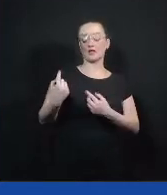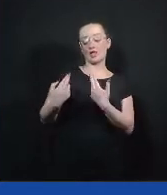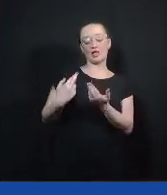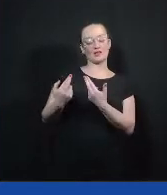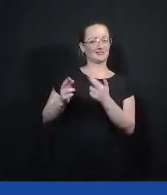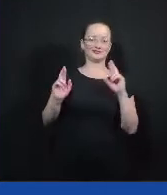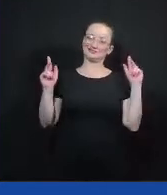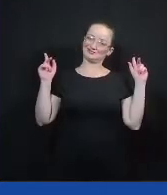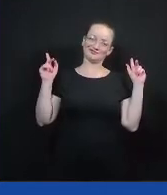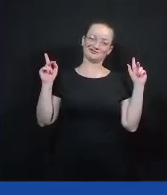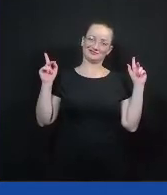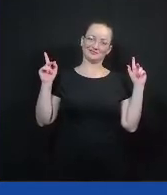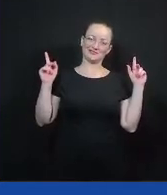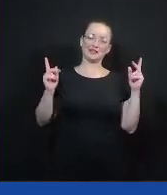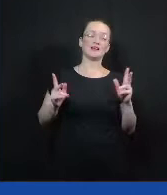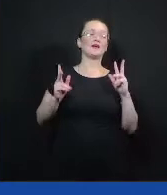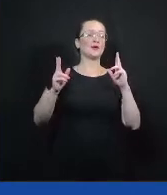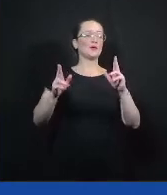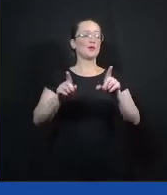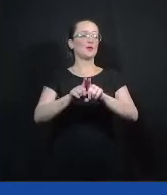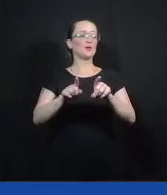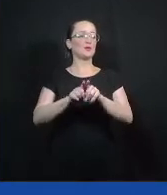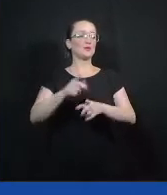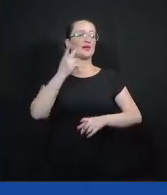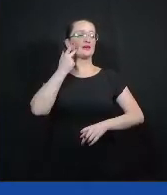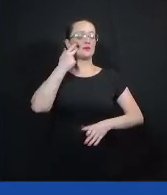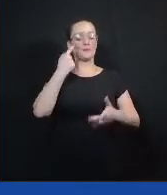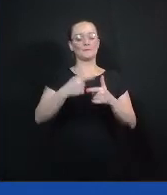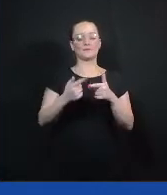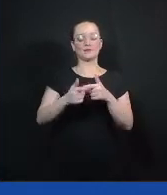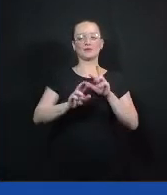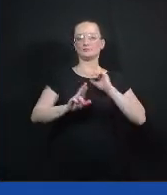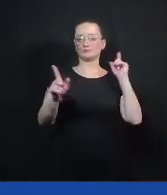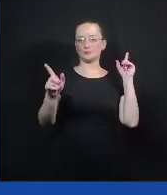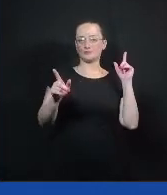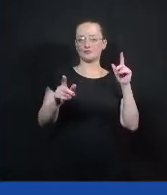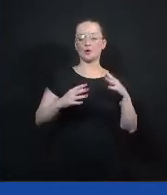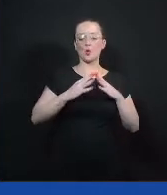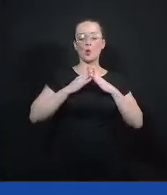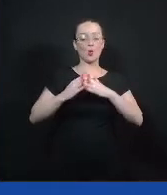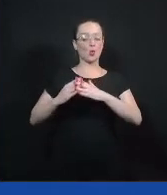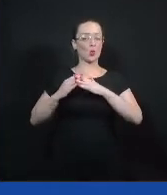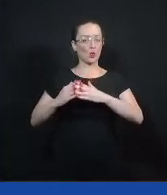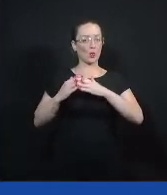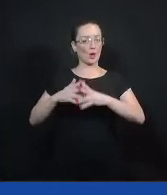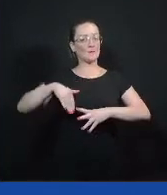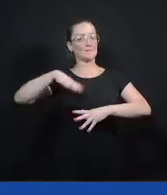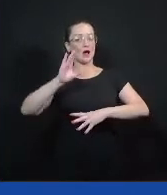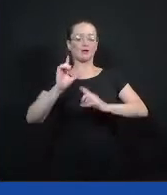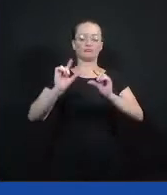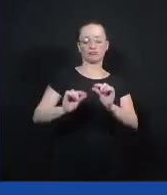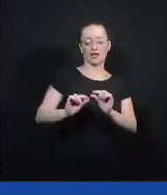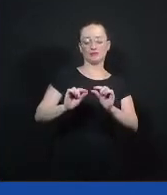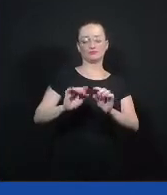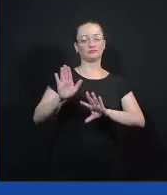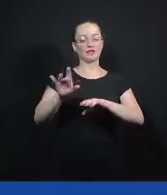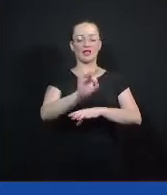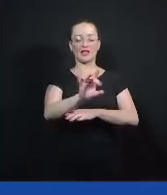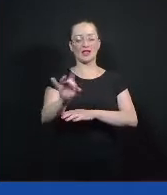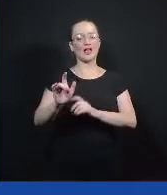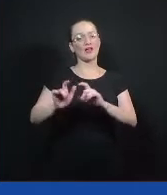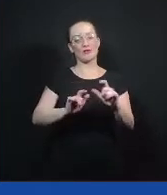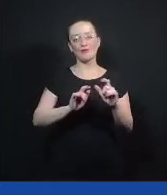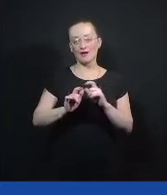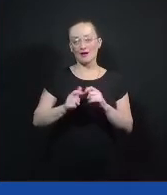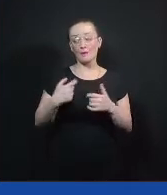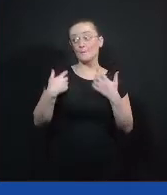outras. Assim como a natureza dos problemas, né? A complexidade dos problemas e das demandas. Então, a gente tem que